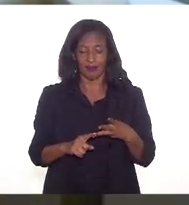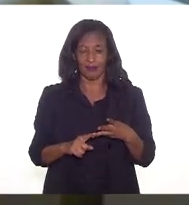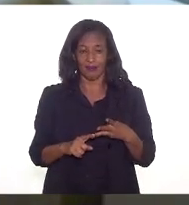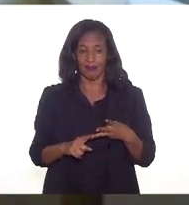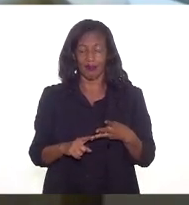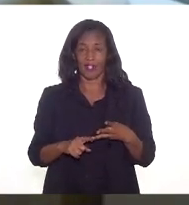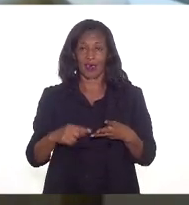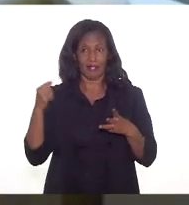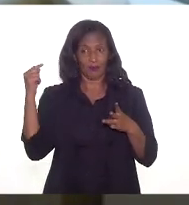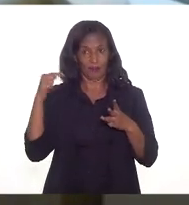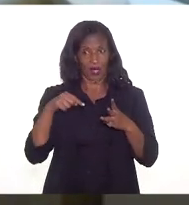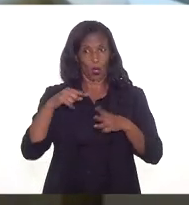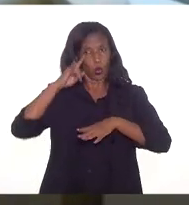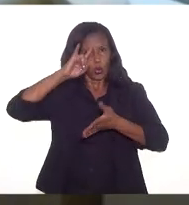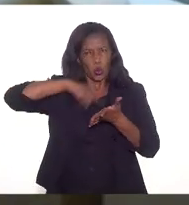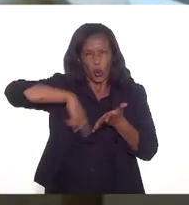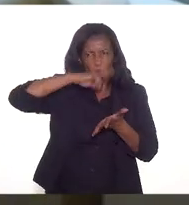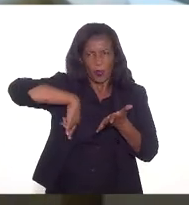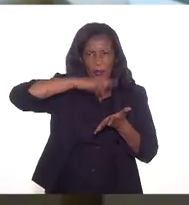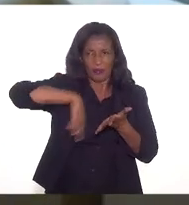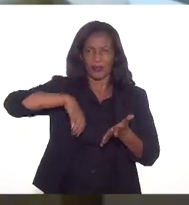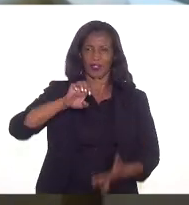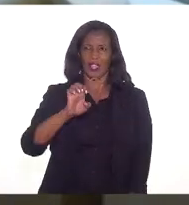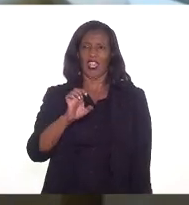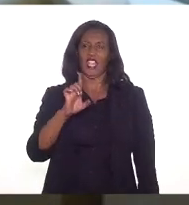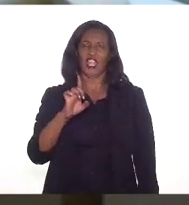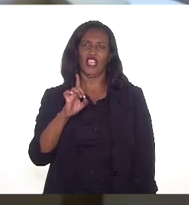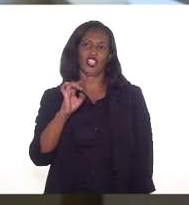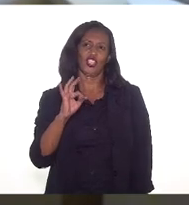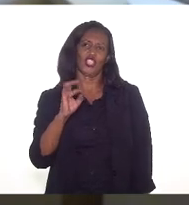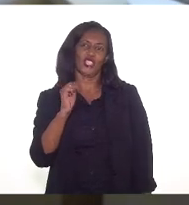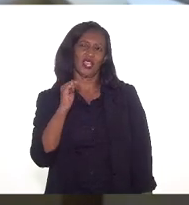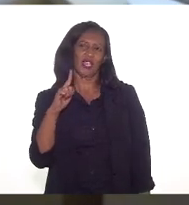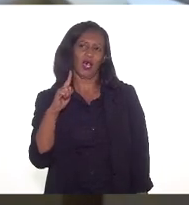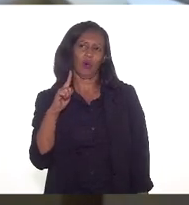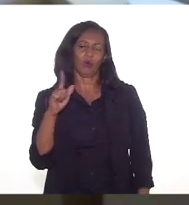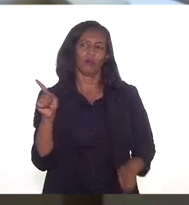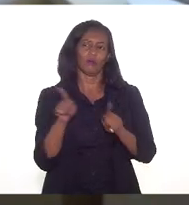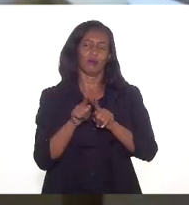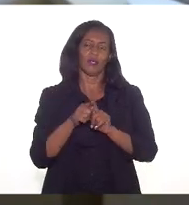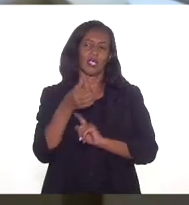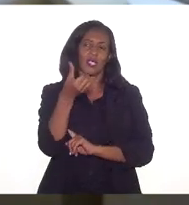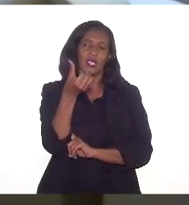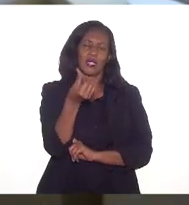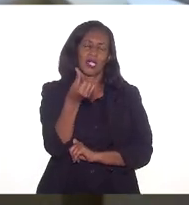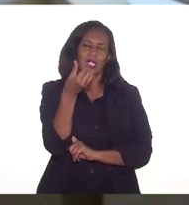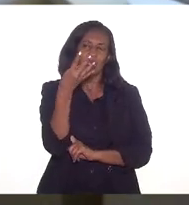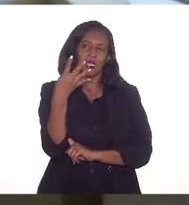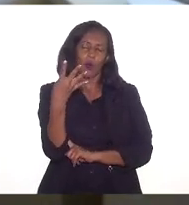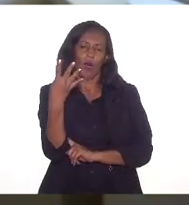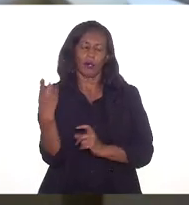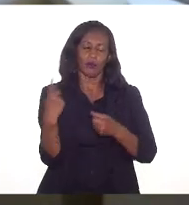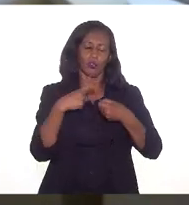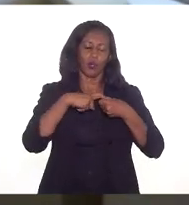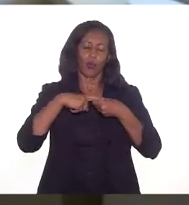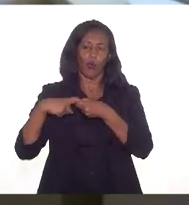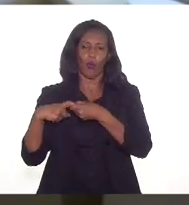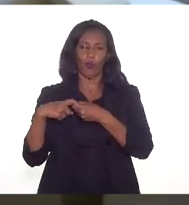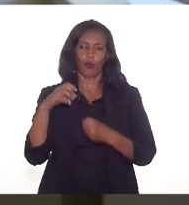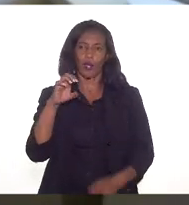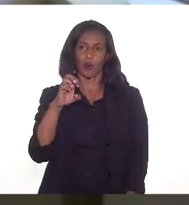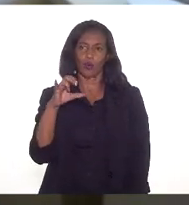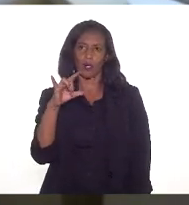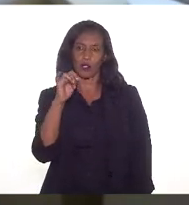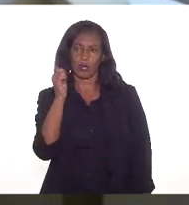Este edital não contemplou os 64 municípios que tinham convênio com a SEDAI.